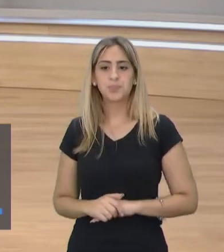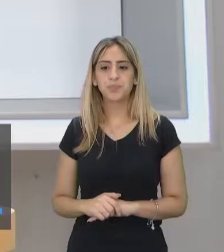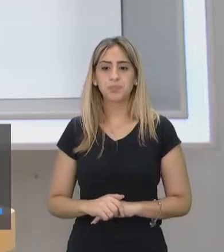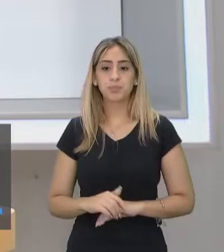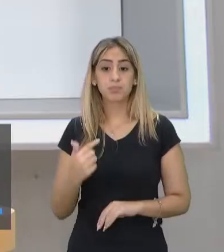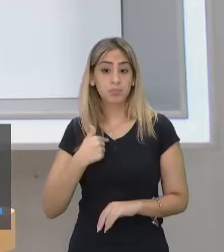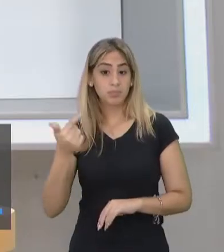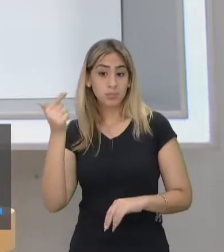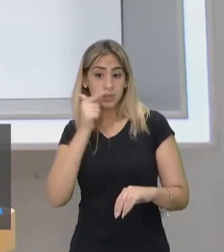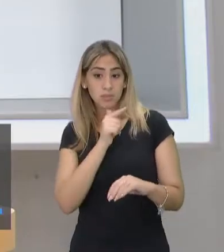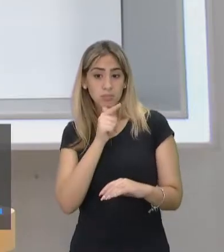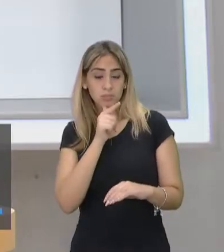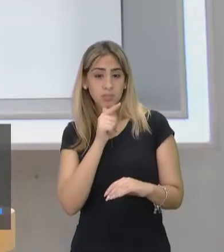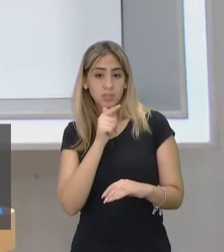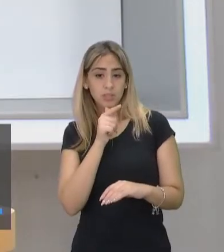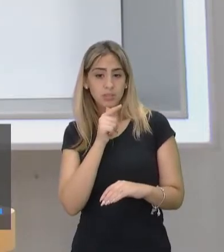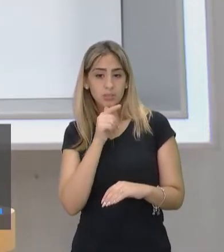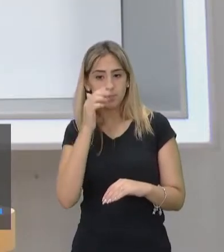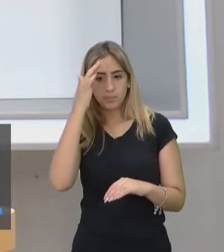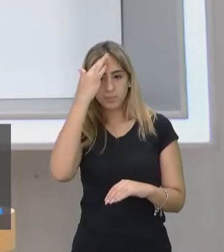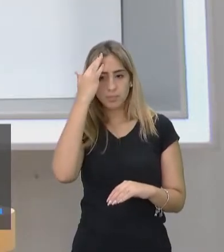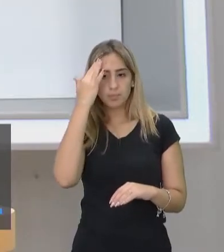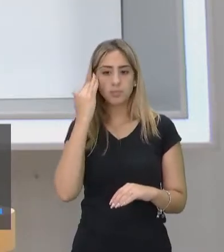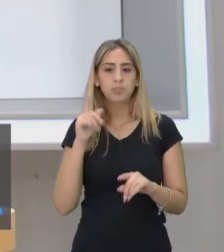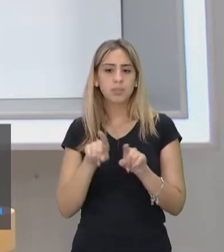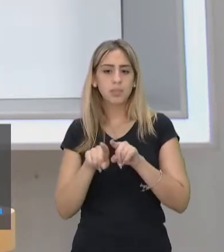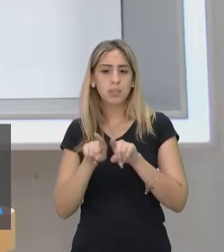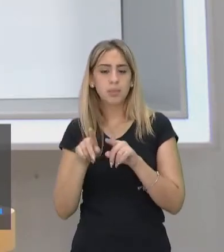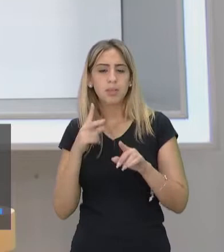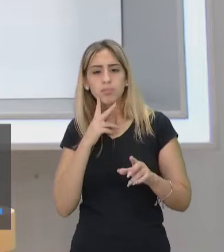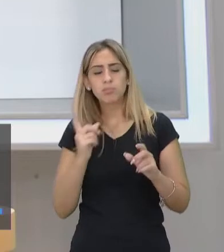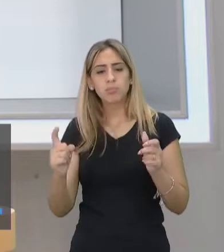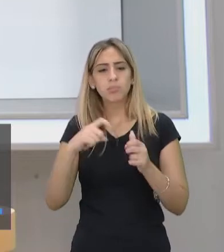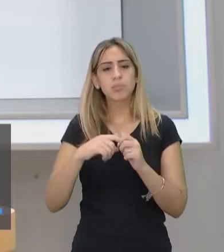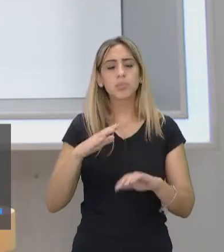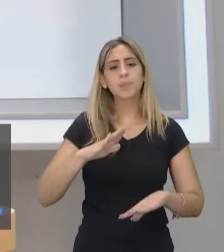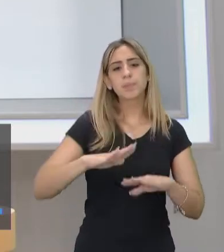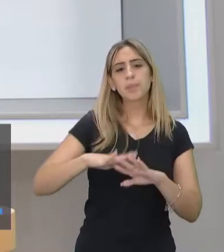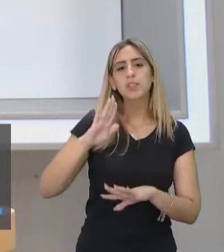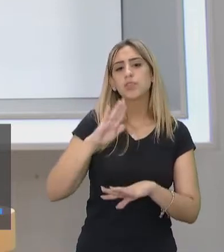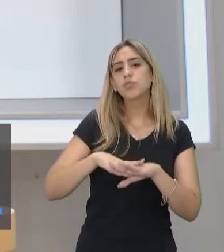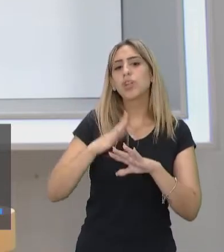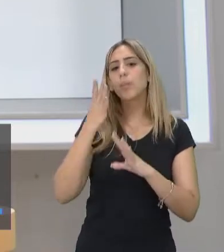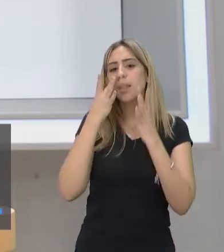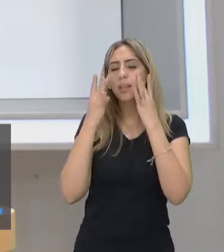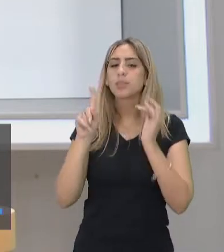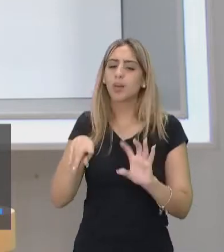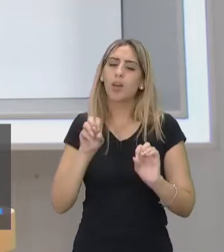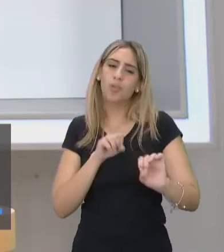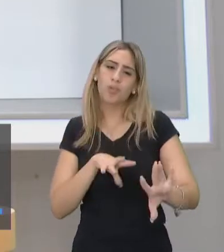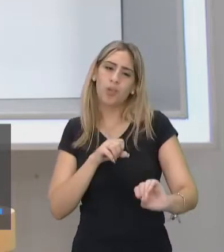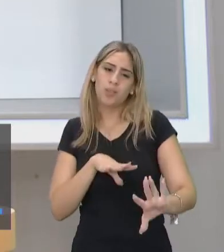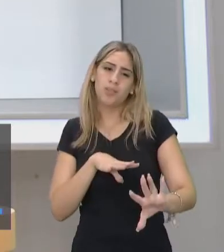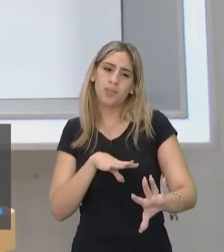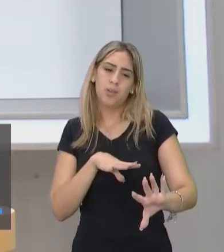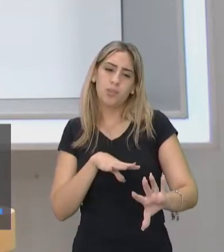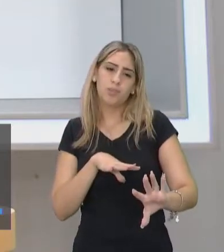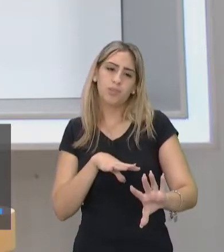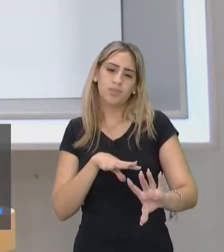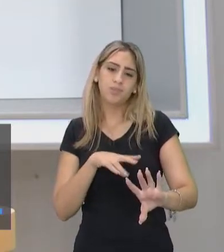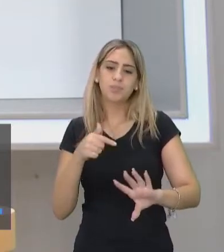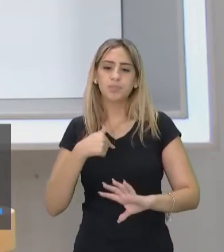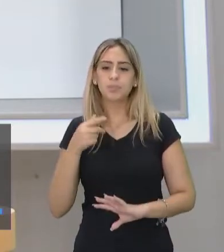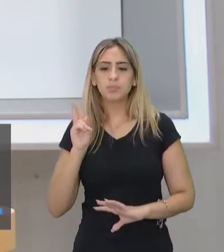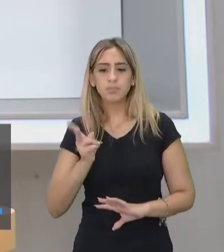eu consegui desfrutar e também voltar àquilo que mais me chamou atenção, que é educação, né? Legal, então, muito assim, bom. Eu